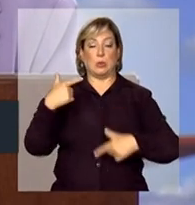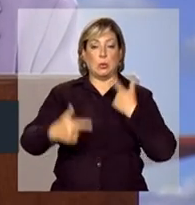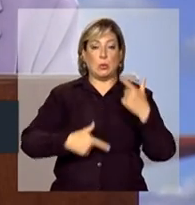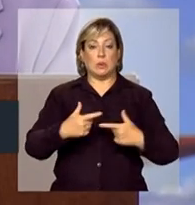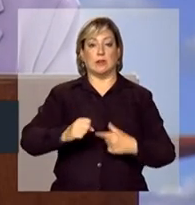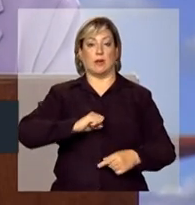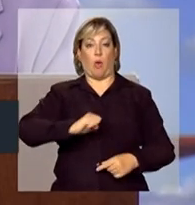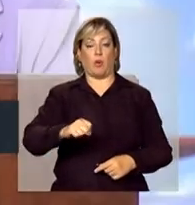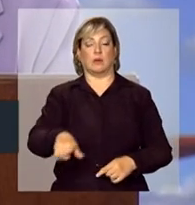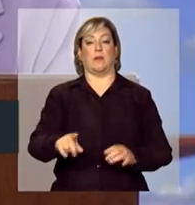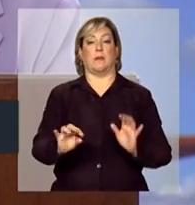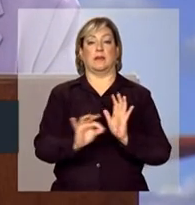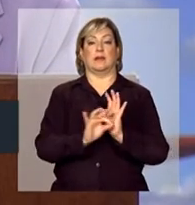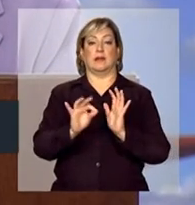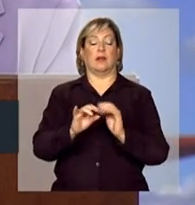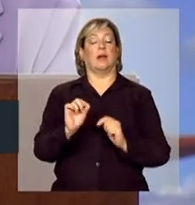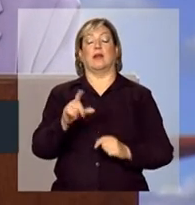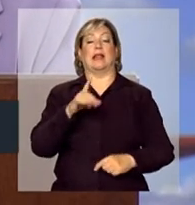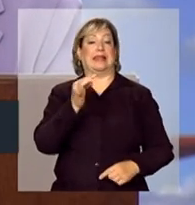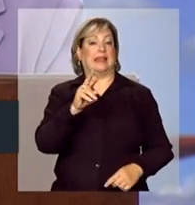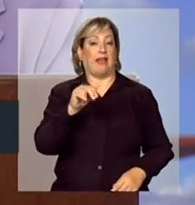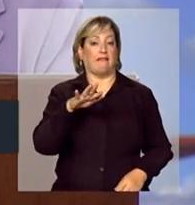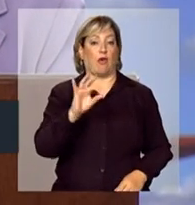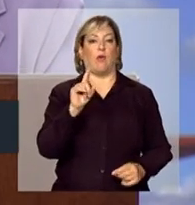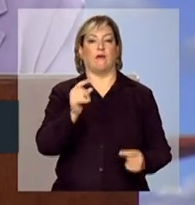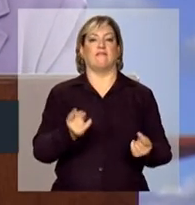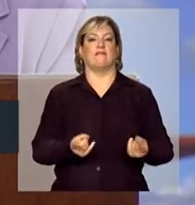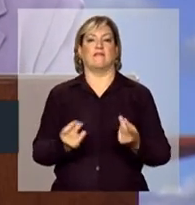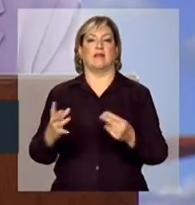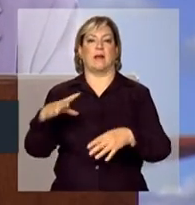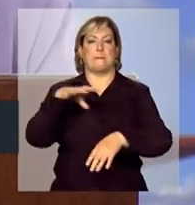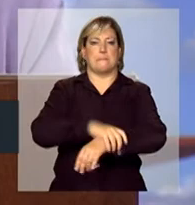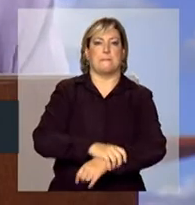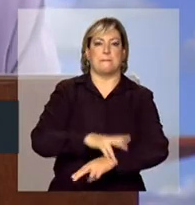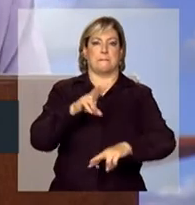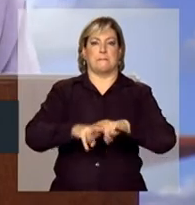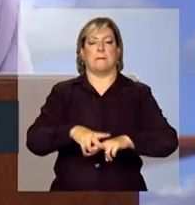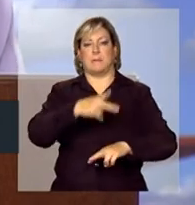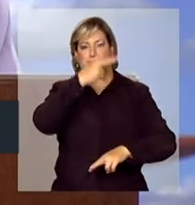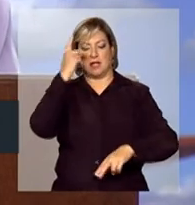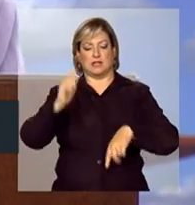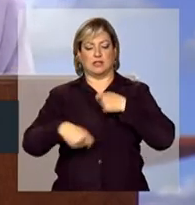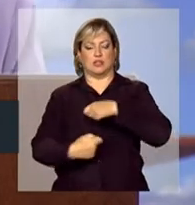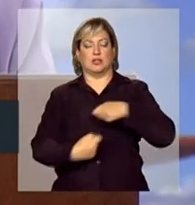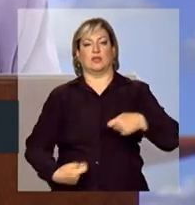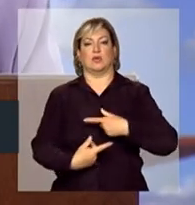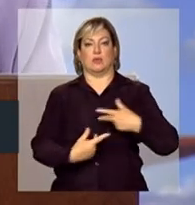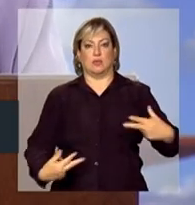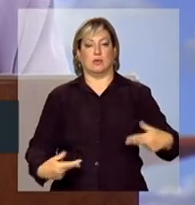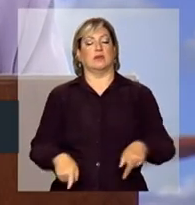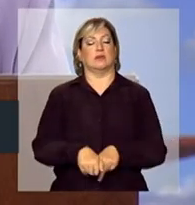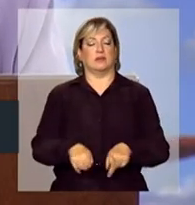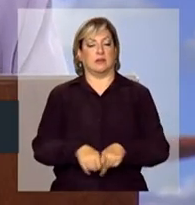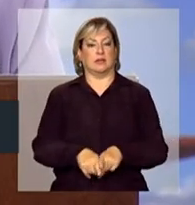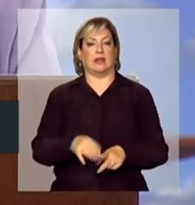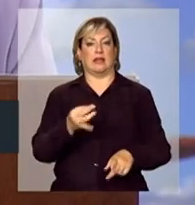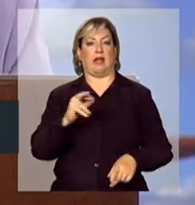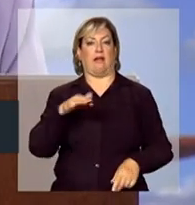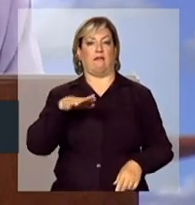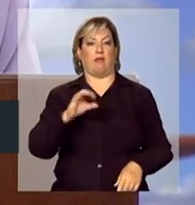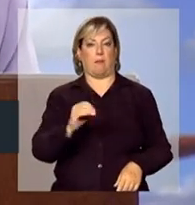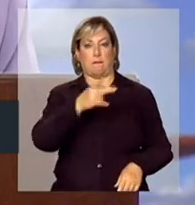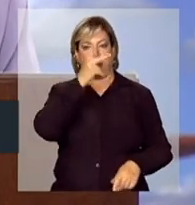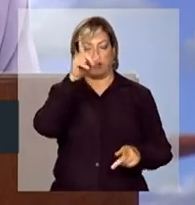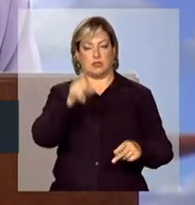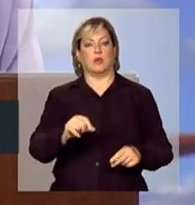tráfico de pessoas e as indenizações regressivas que é o ressarcimento ao